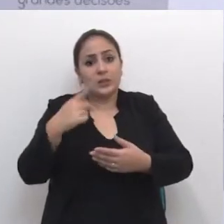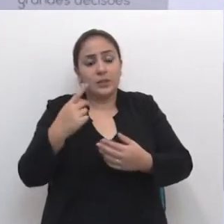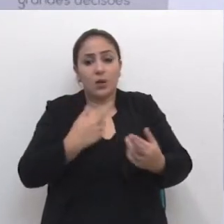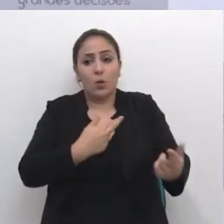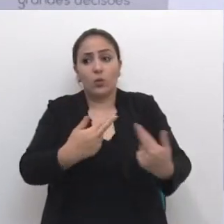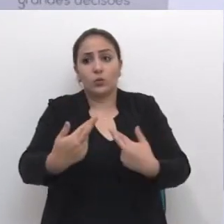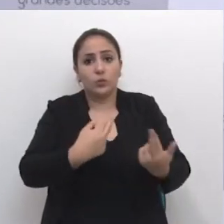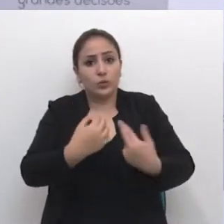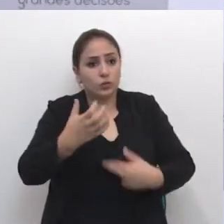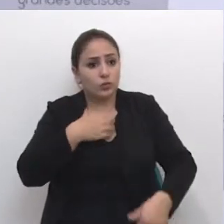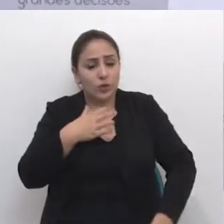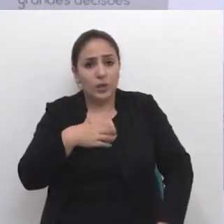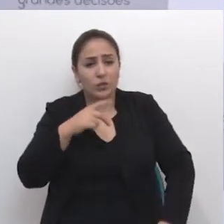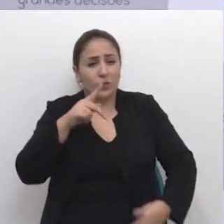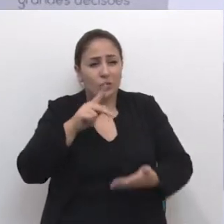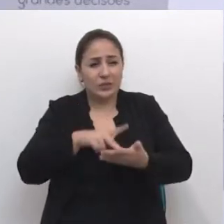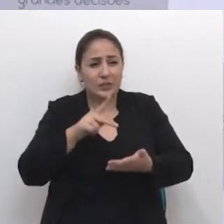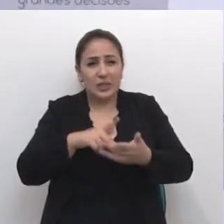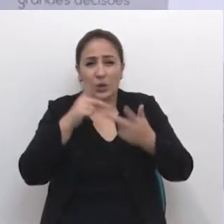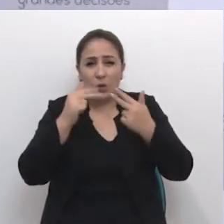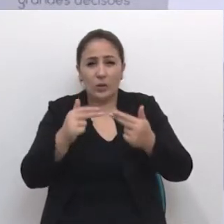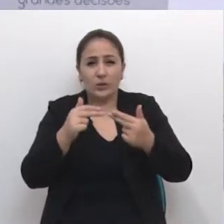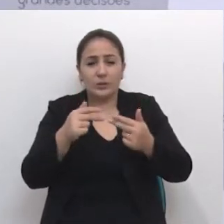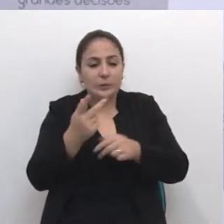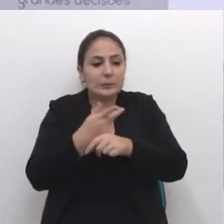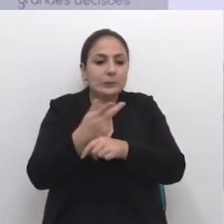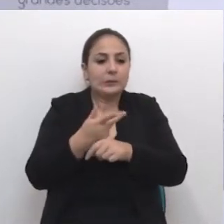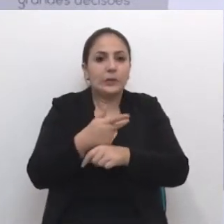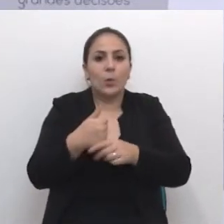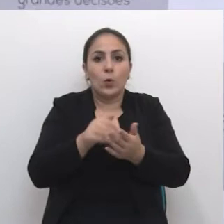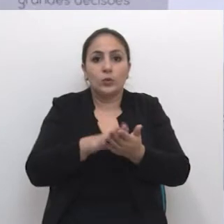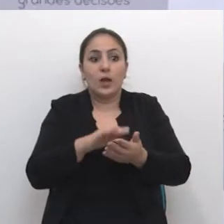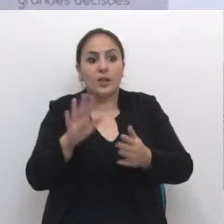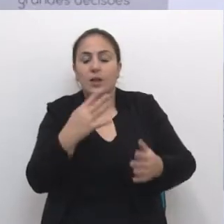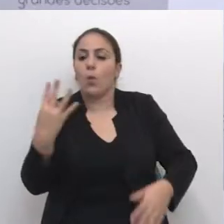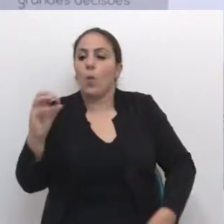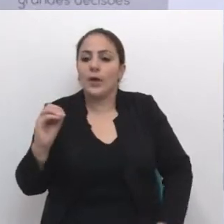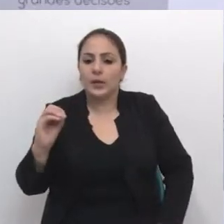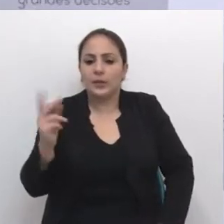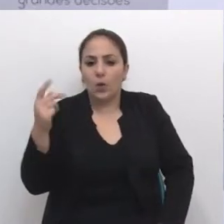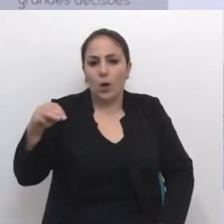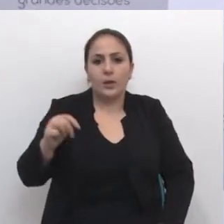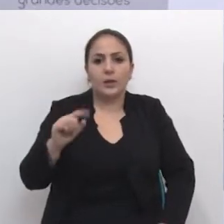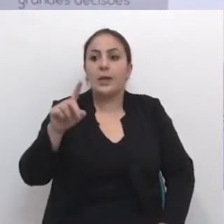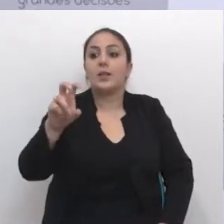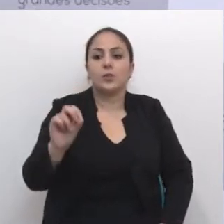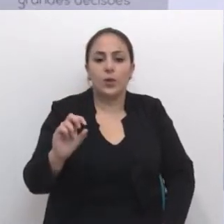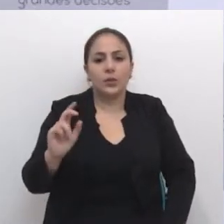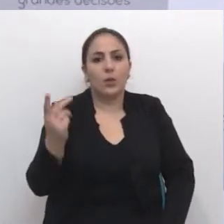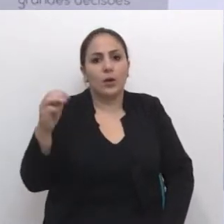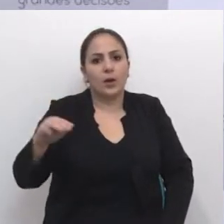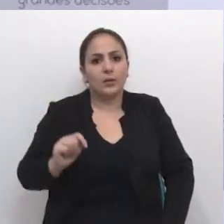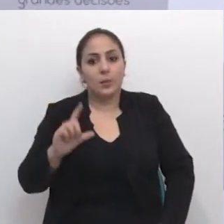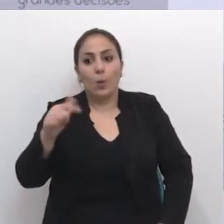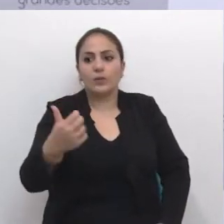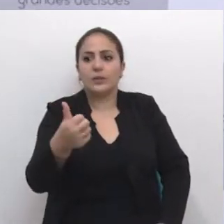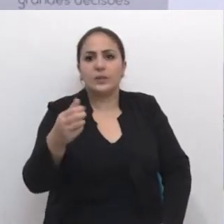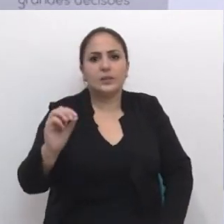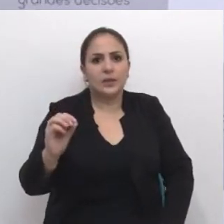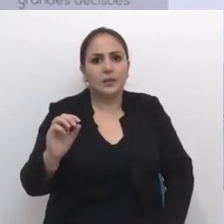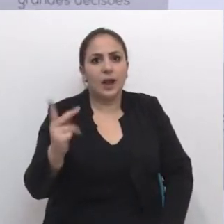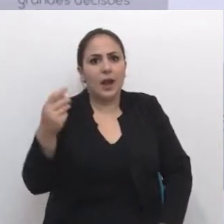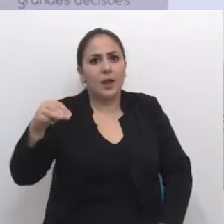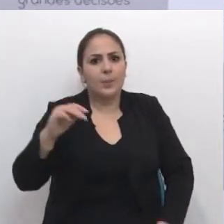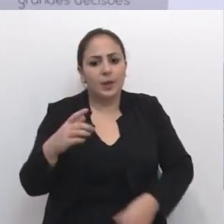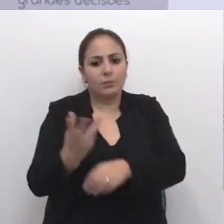nessas rodovias do jeito que estava, esses verdadeiros caças-níquel, que uma hora é 40 por hora, outra hora é 50 por hora, outra hora é 60 por hora, tu não